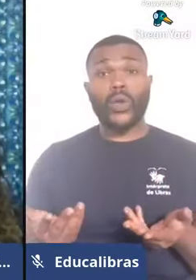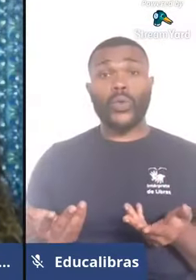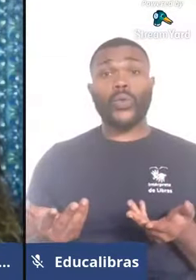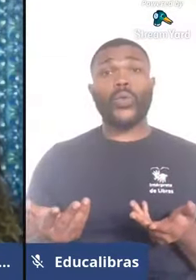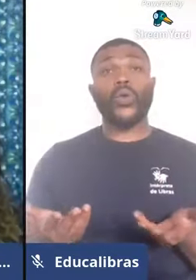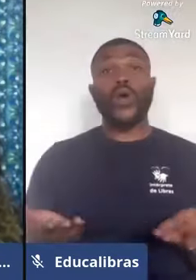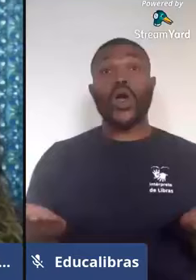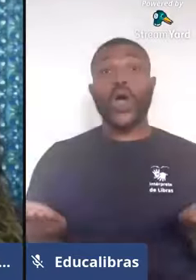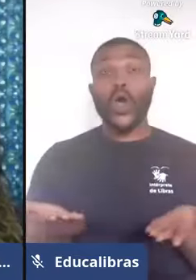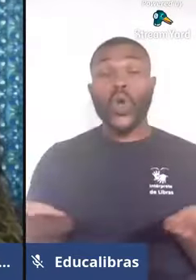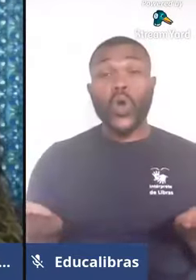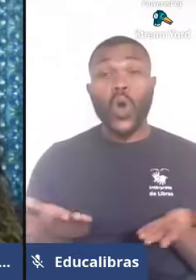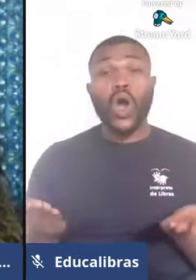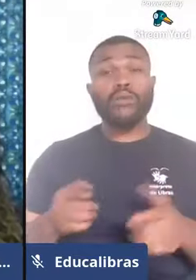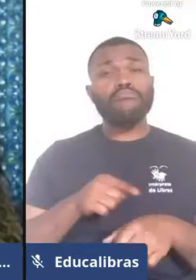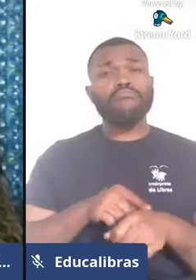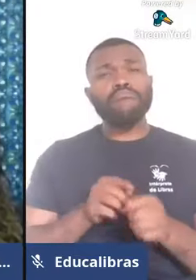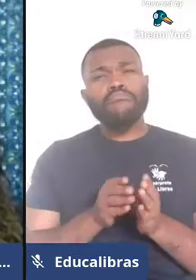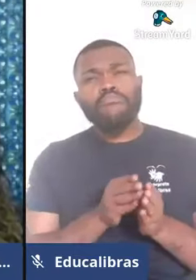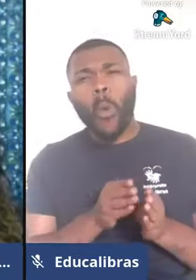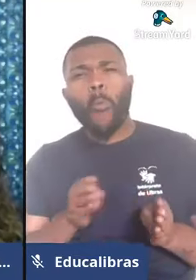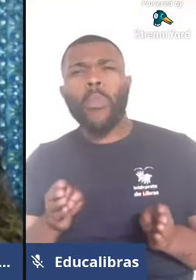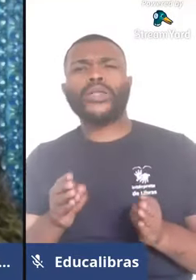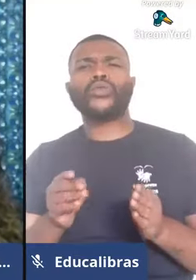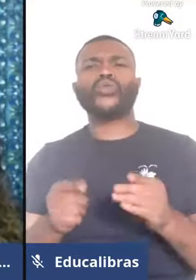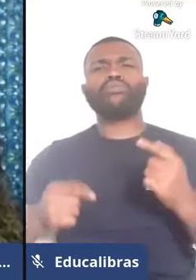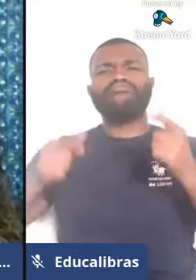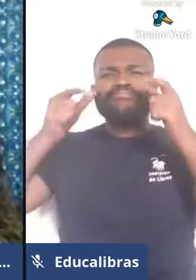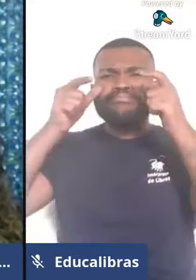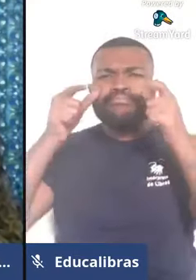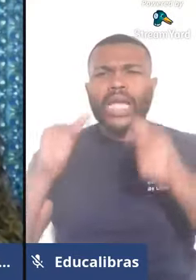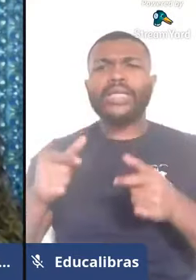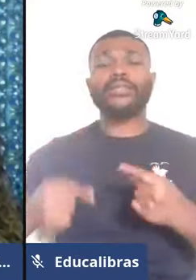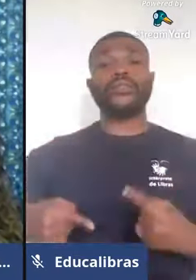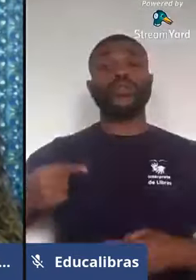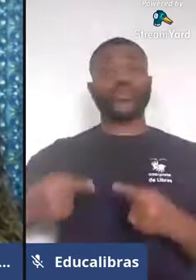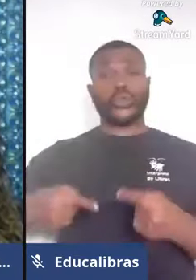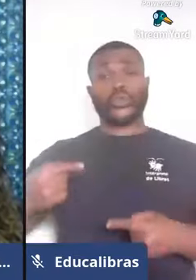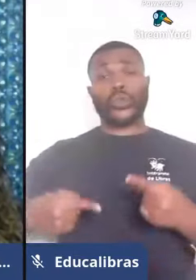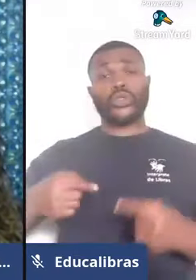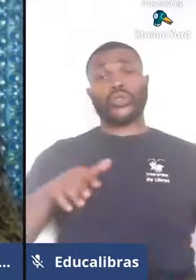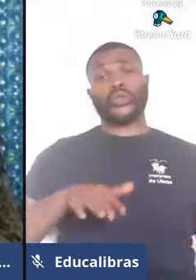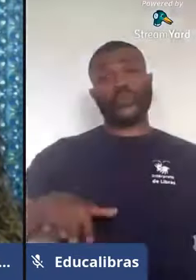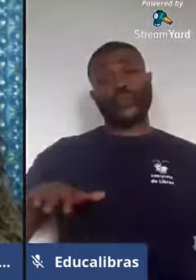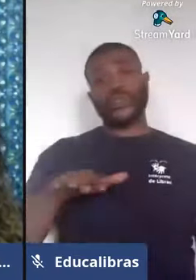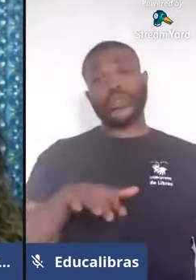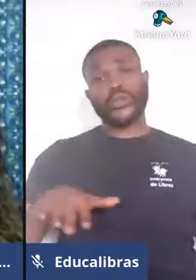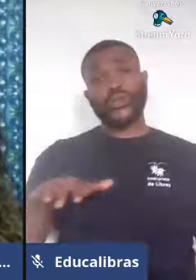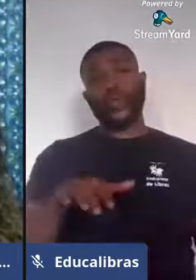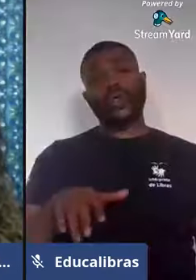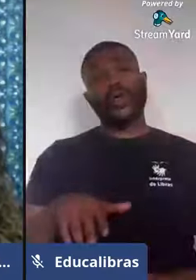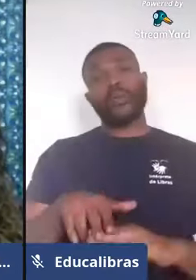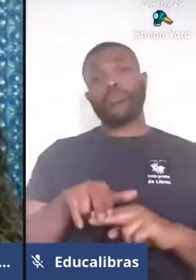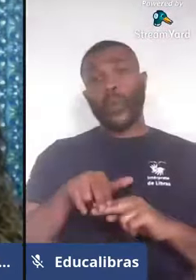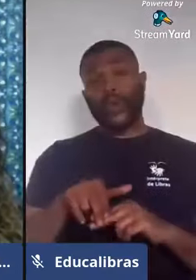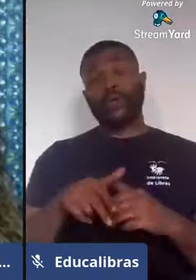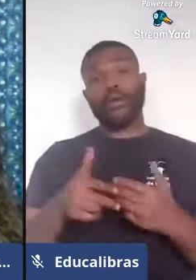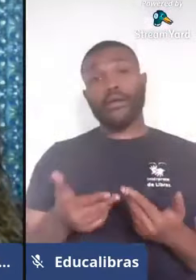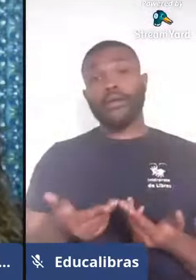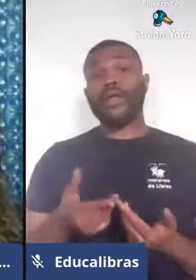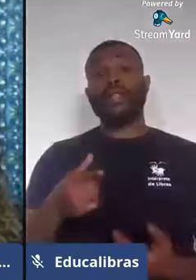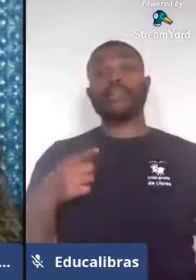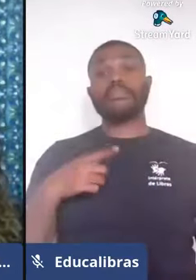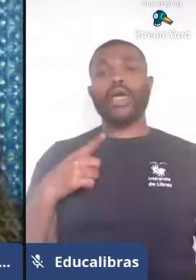muito interessante da gente discutir tudo isso, porque né, existem